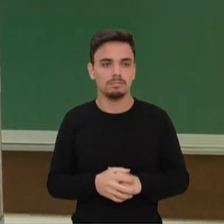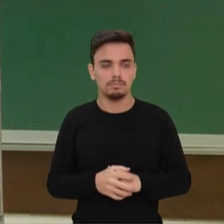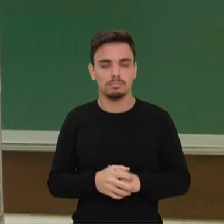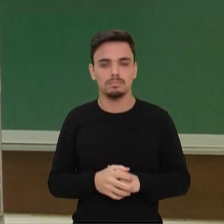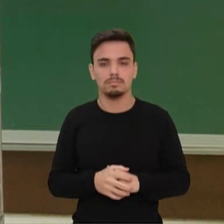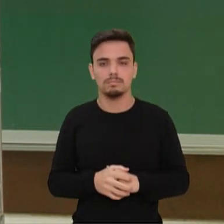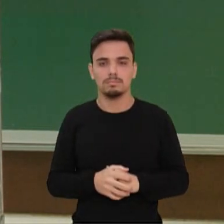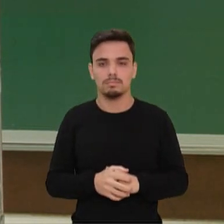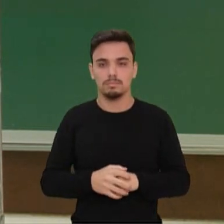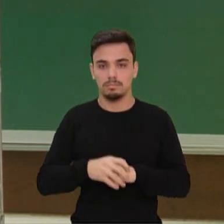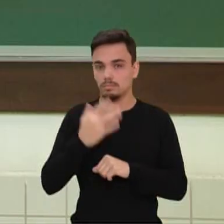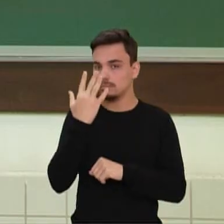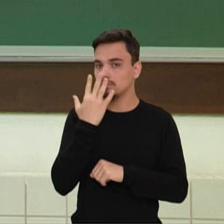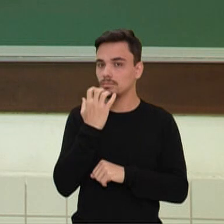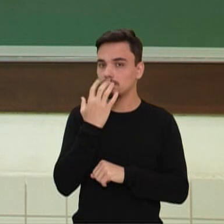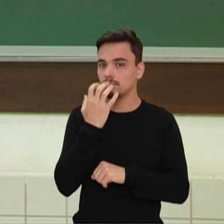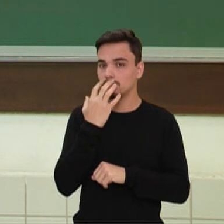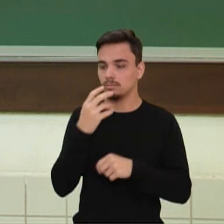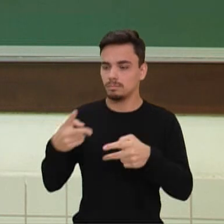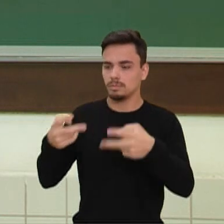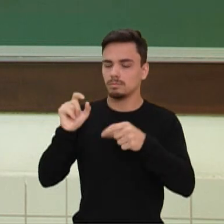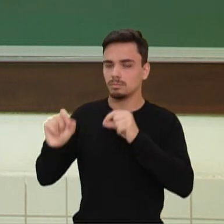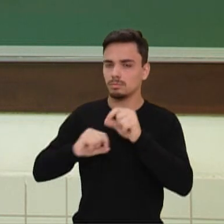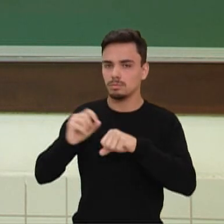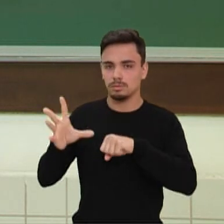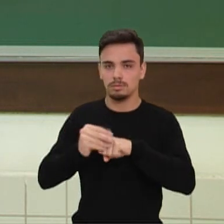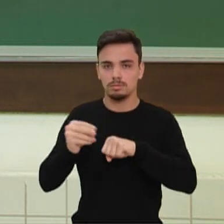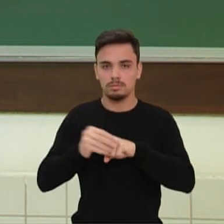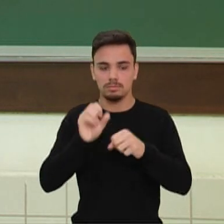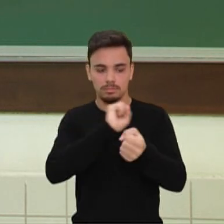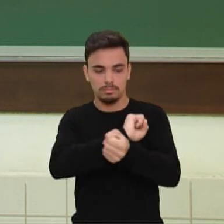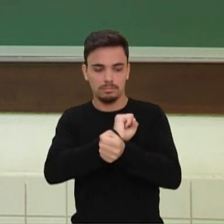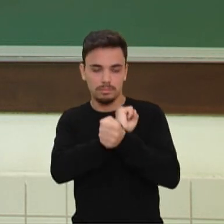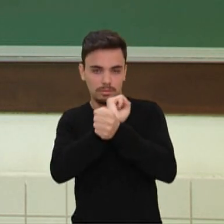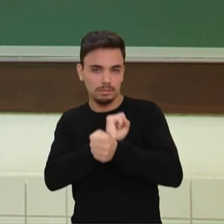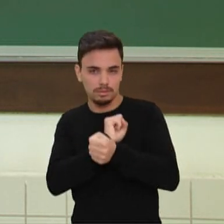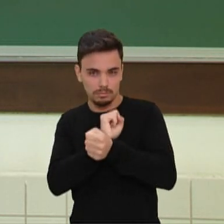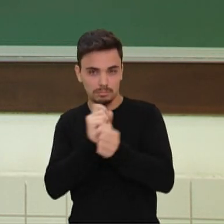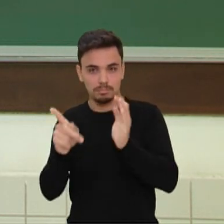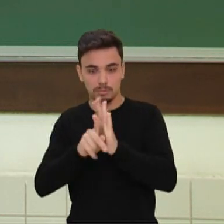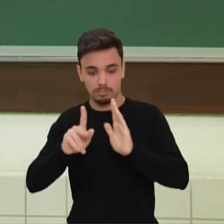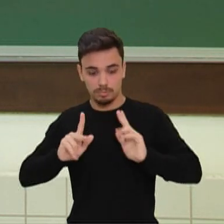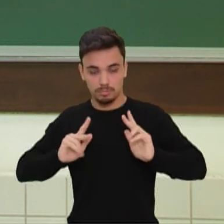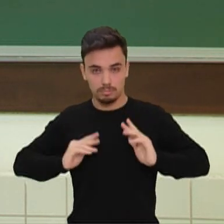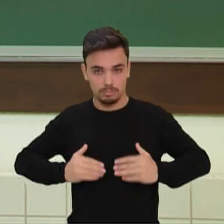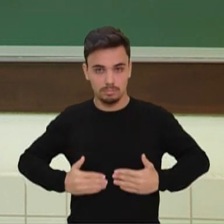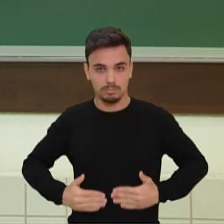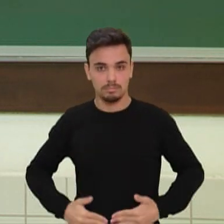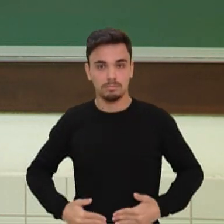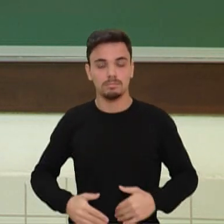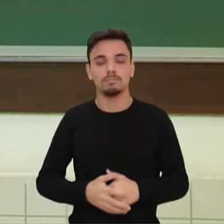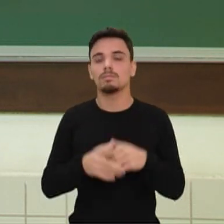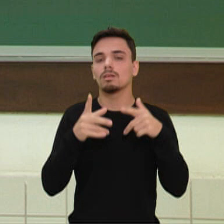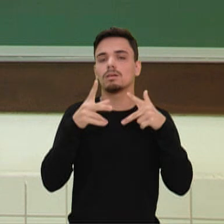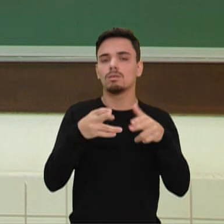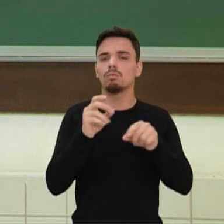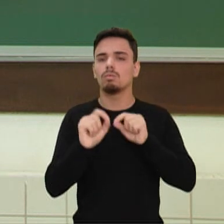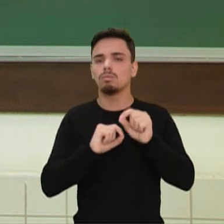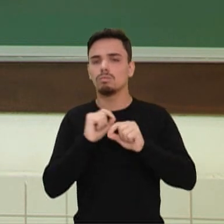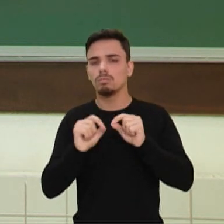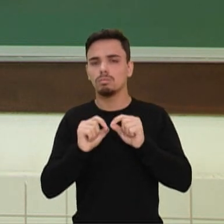Na visão do Nietzsche, o conhecimento é escravo do corpo. Então, assim como